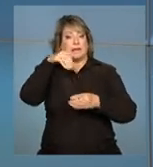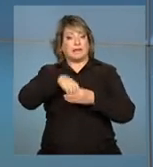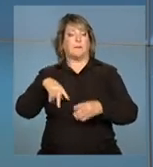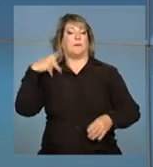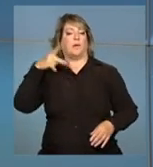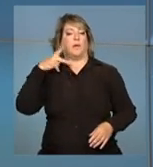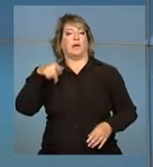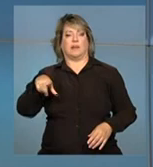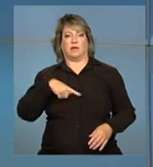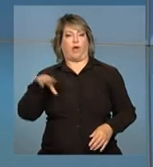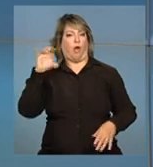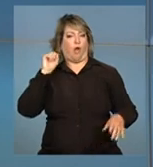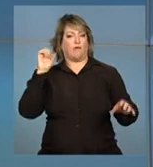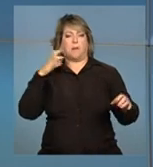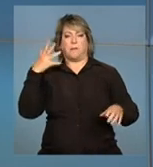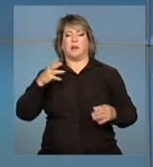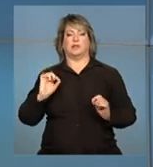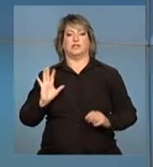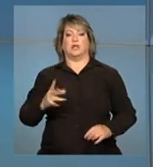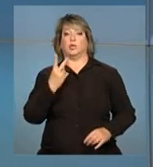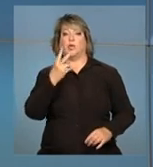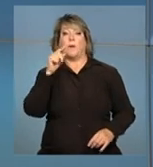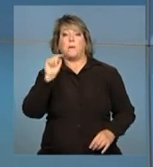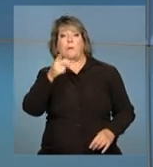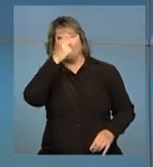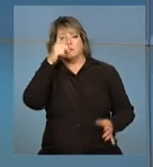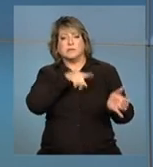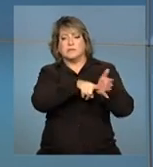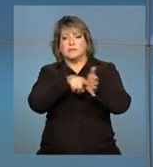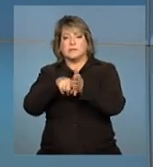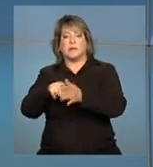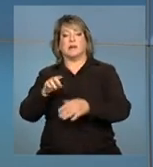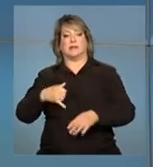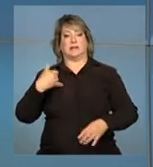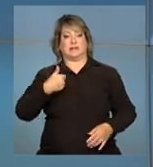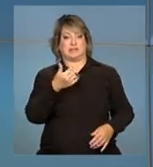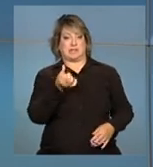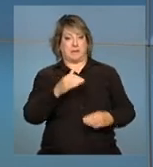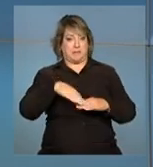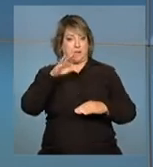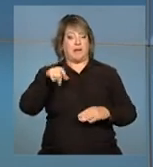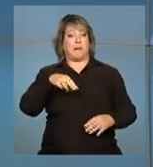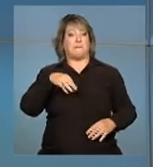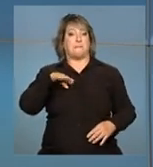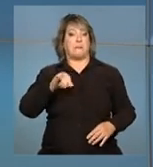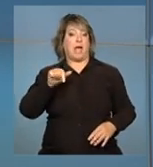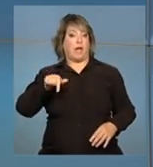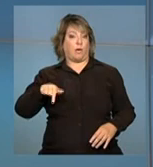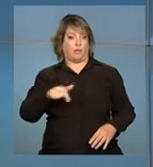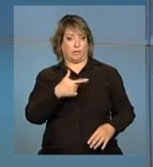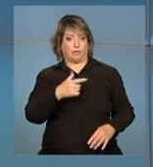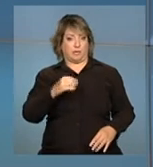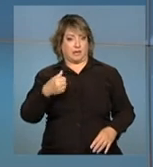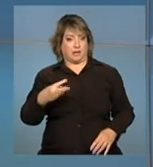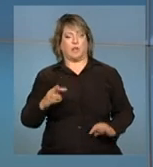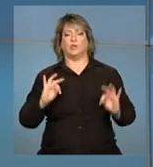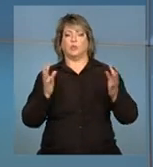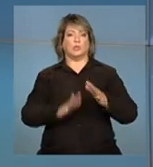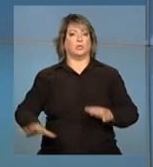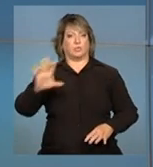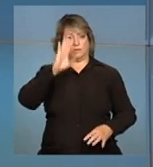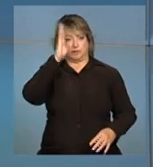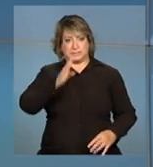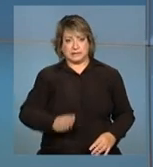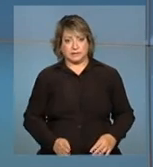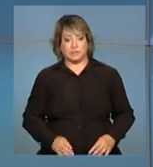Política. Foram ouvidas 2 mil pessoas com mais de 16 anos em maio deste ano em todas as regiões do país.